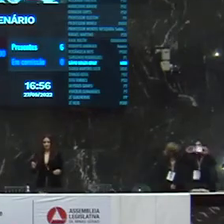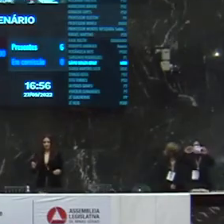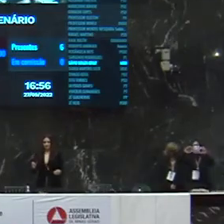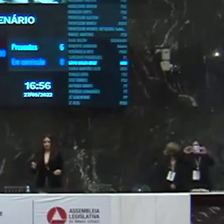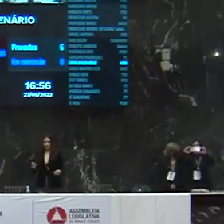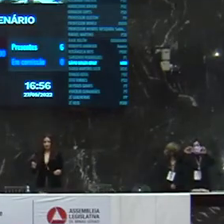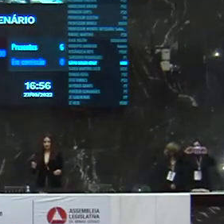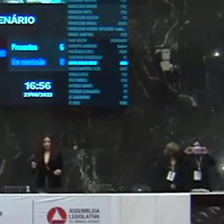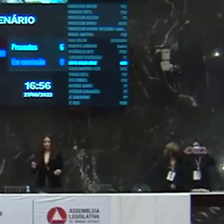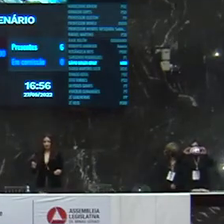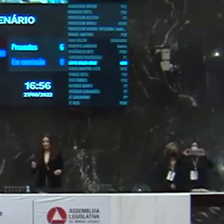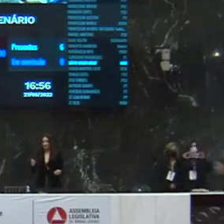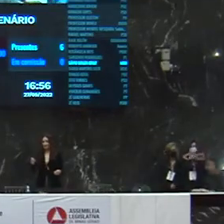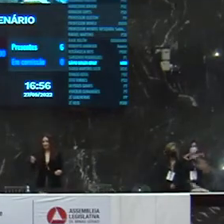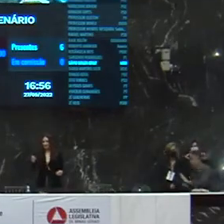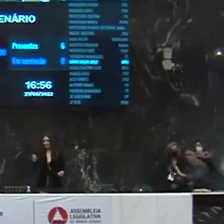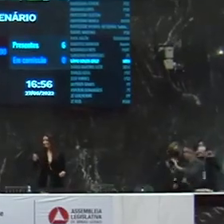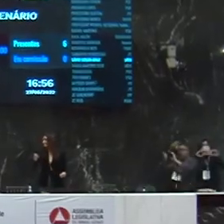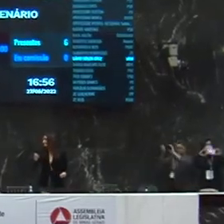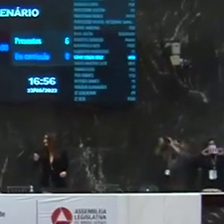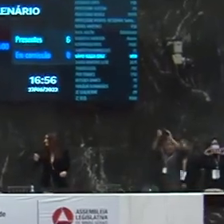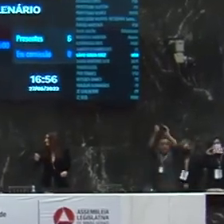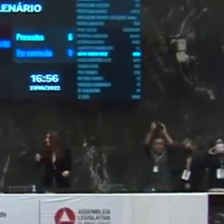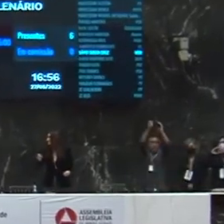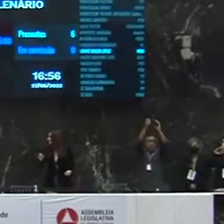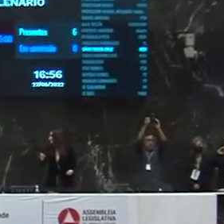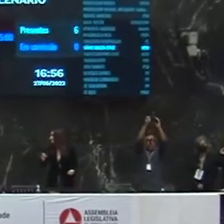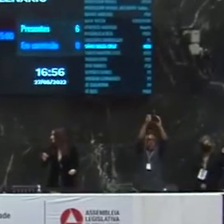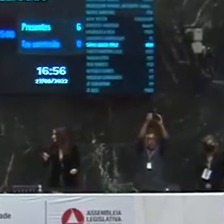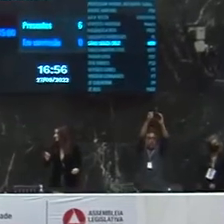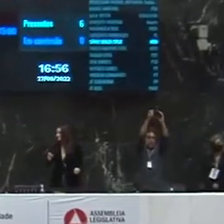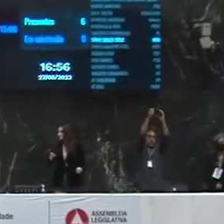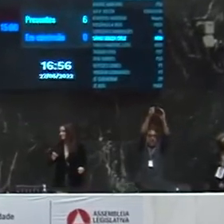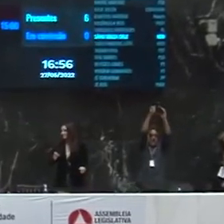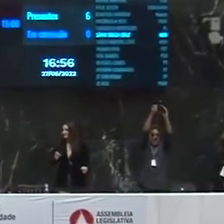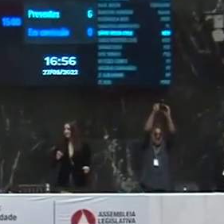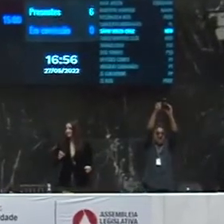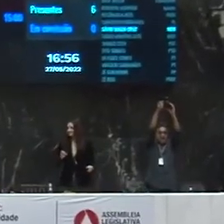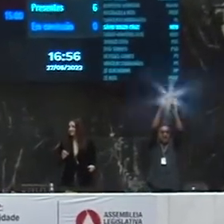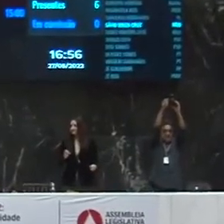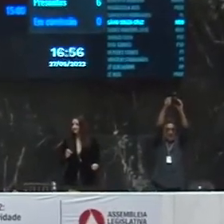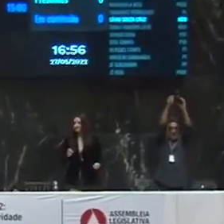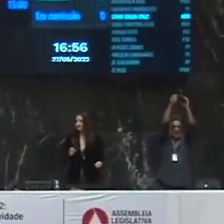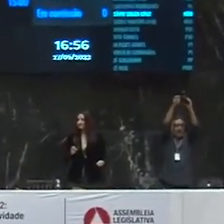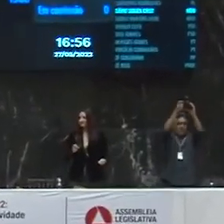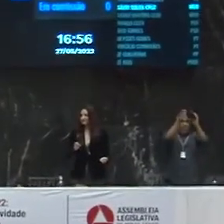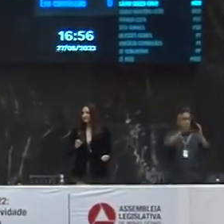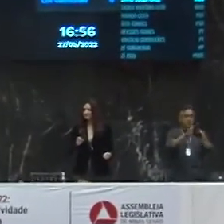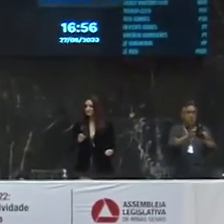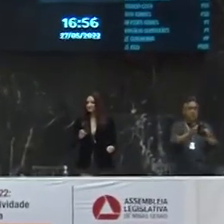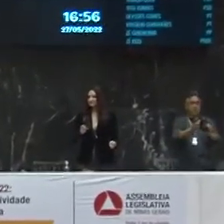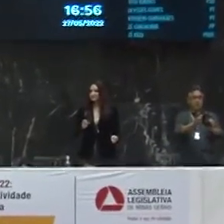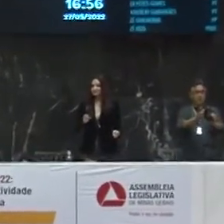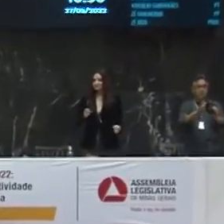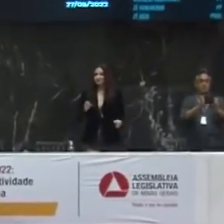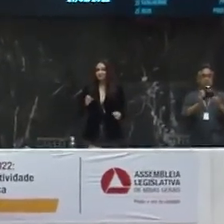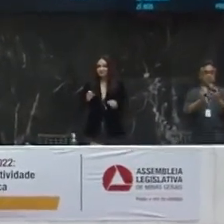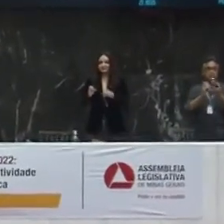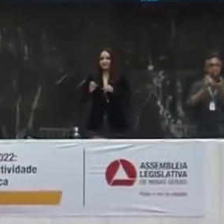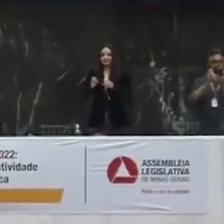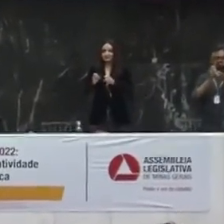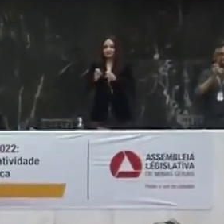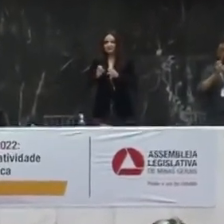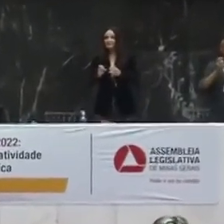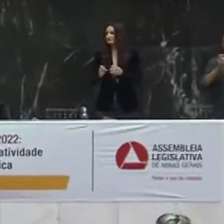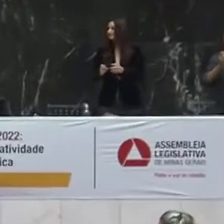E aí E aí se você acompanha direto